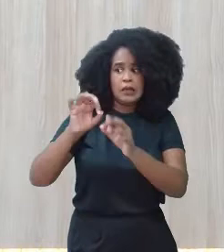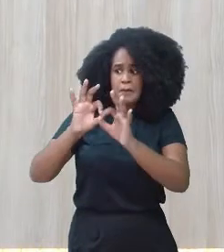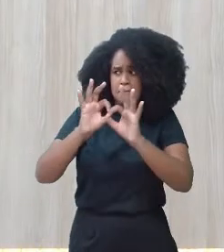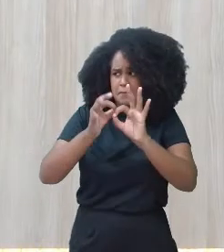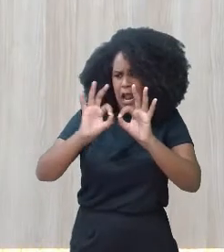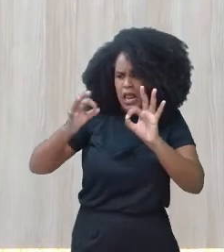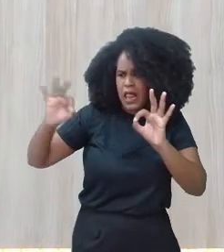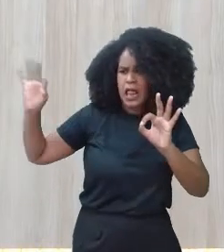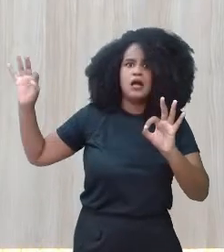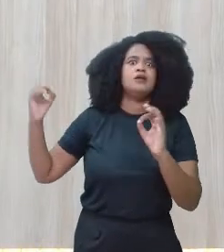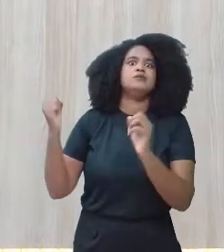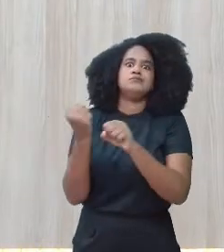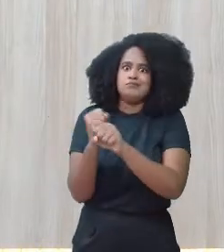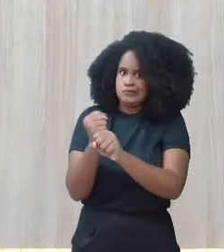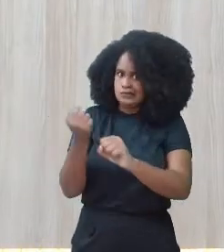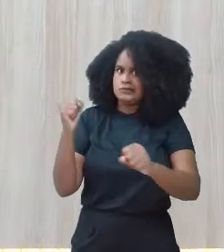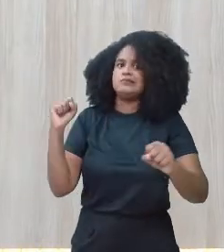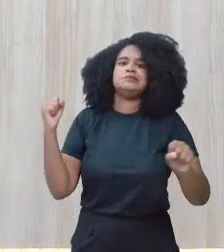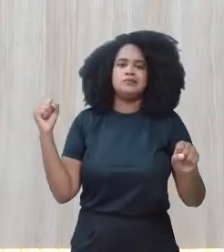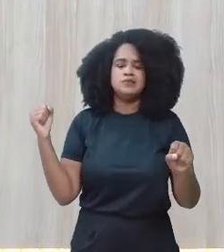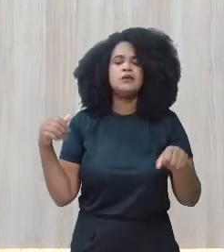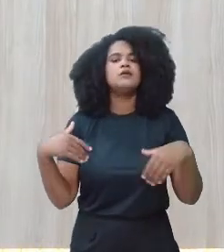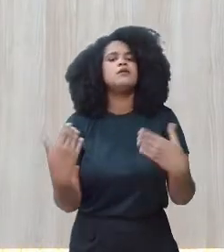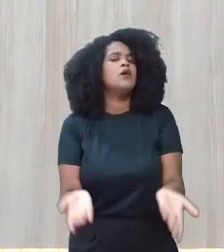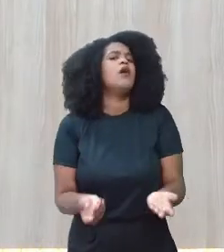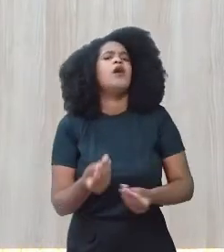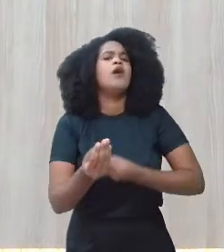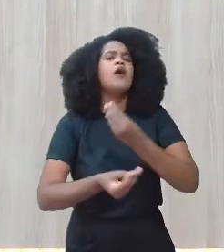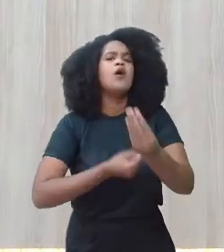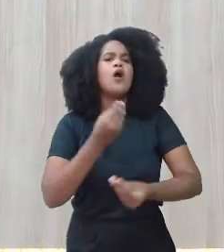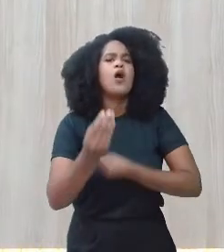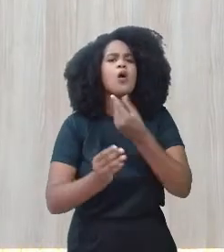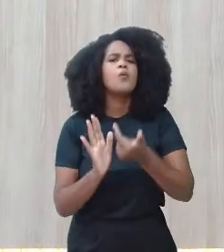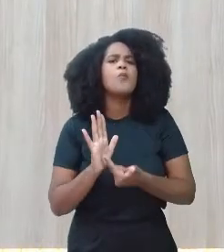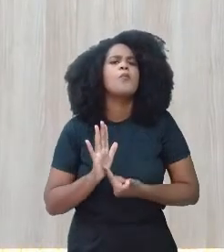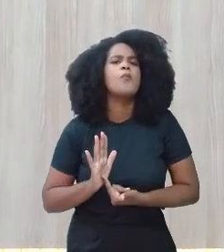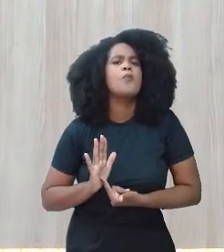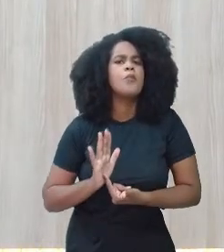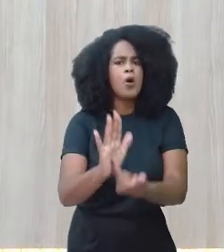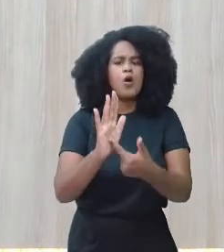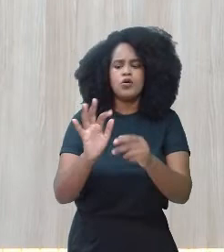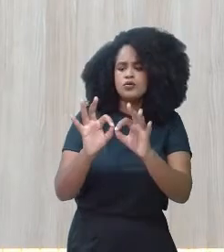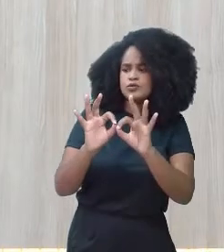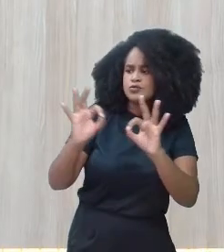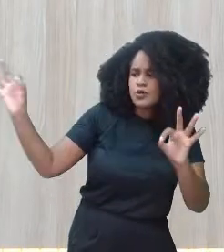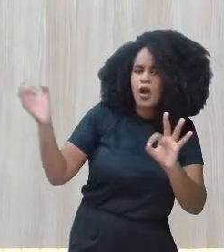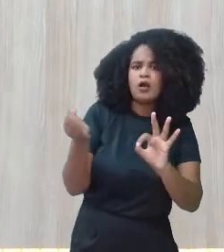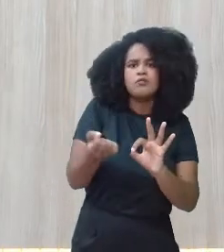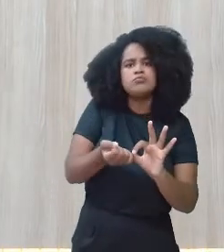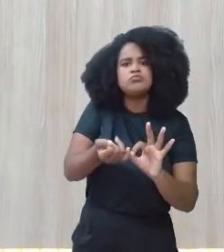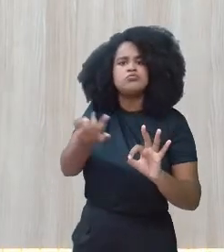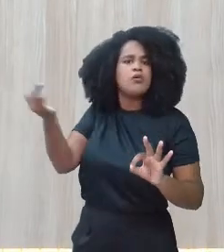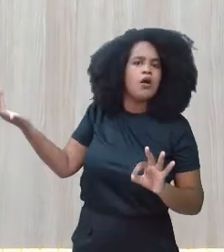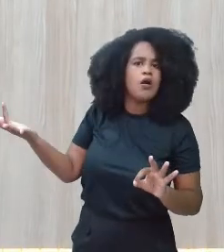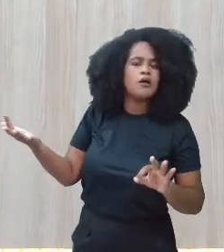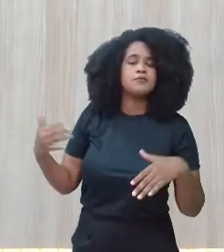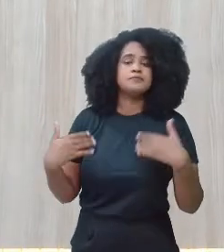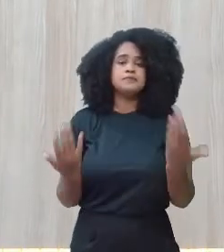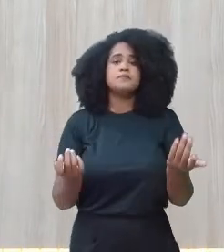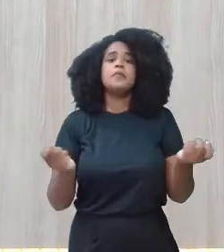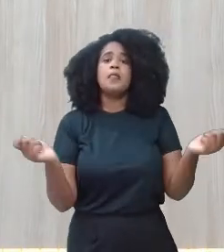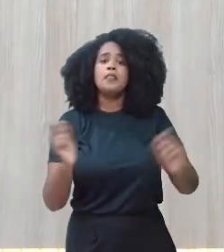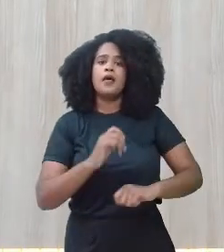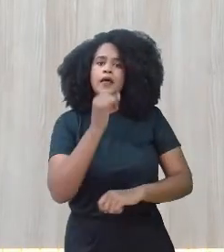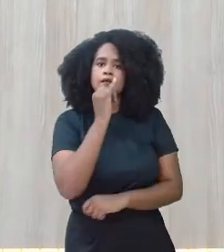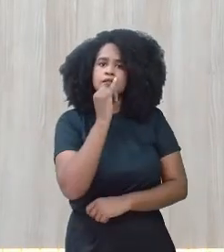grande, né? Como que a gente vai fazer para expressar essa distância? Inicialmente, a gente poderia colocar a quantidade